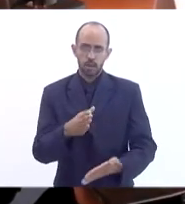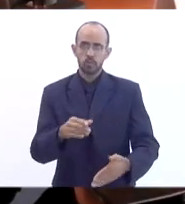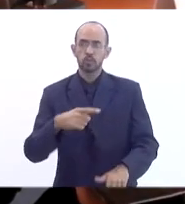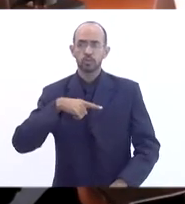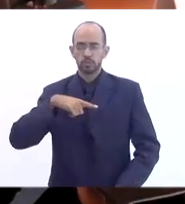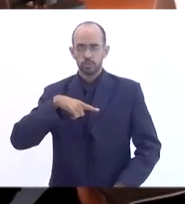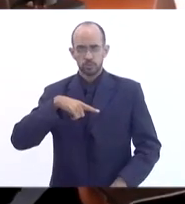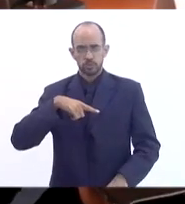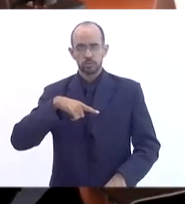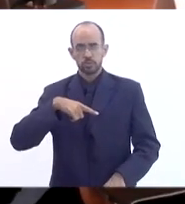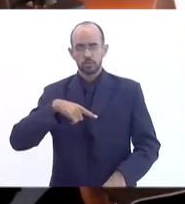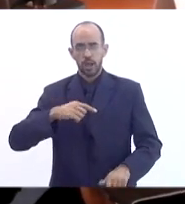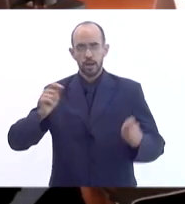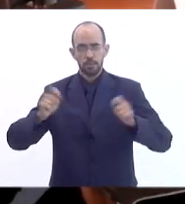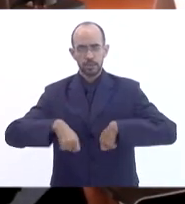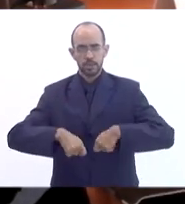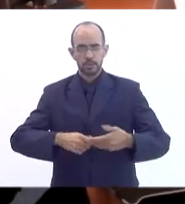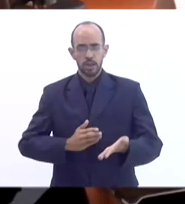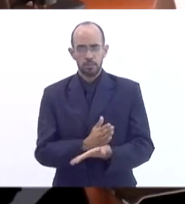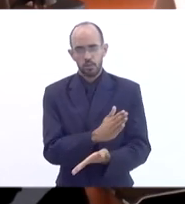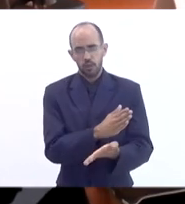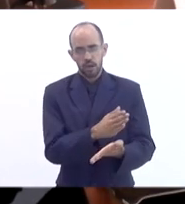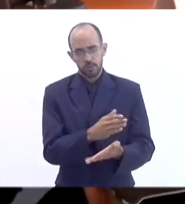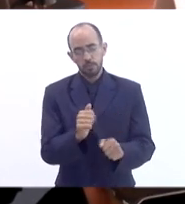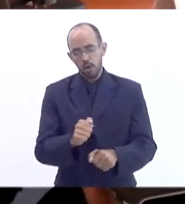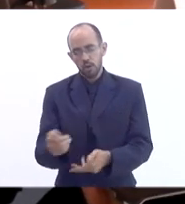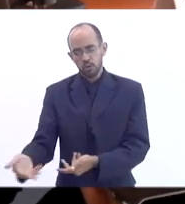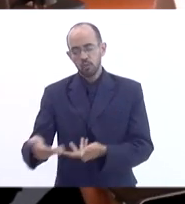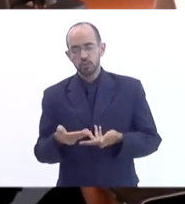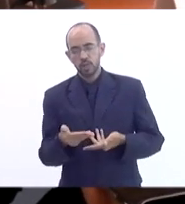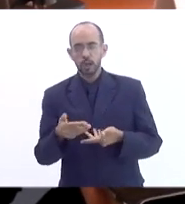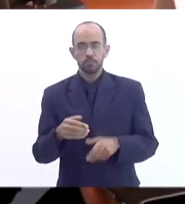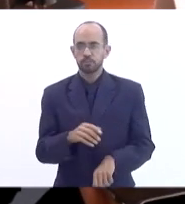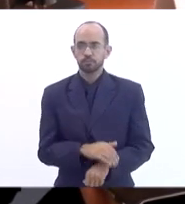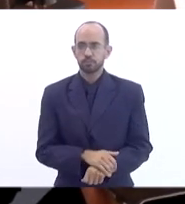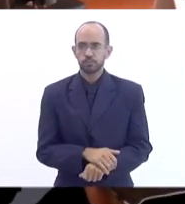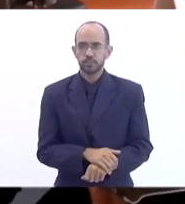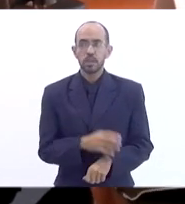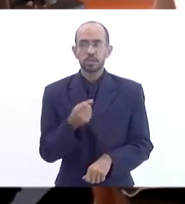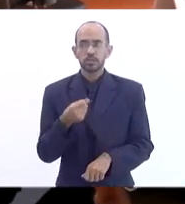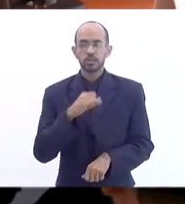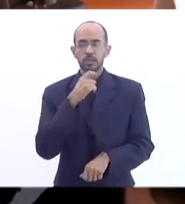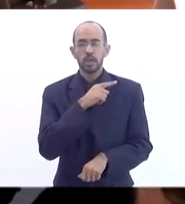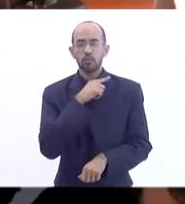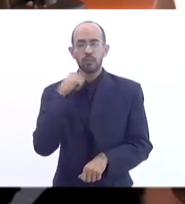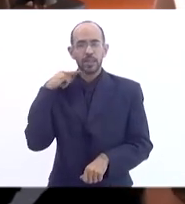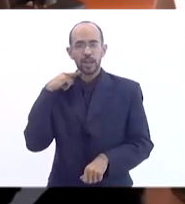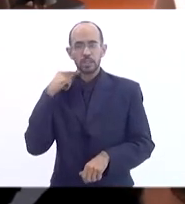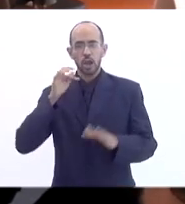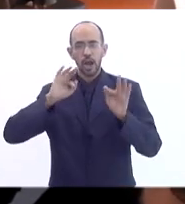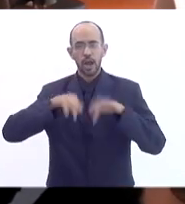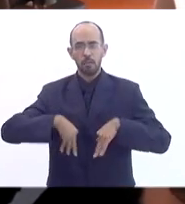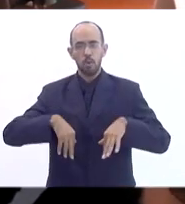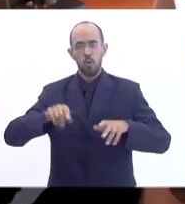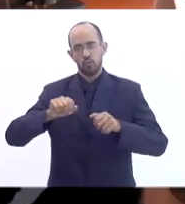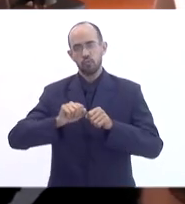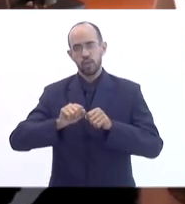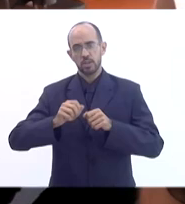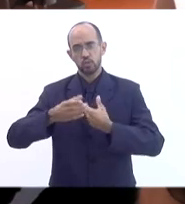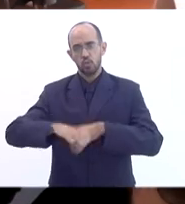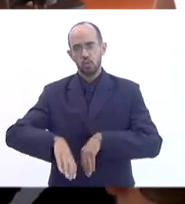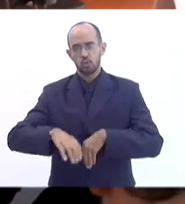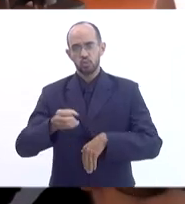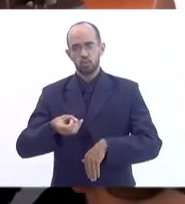e me chamado surgiu a vaga são chamados extinguiu a validade do concurso aí surucucus parece muito lógico